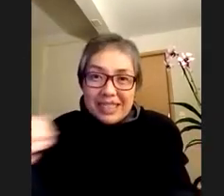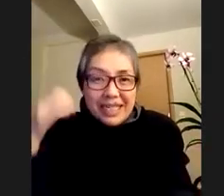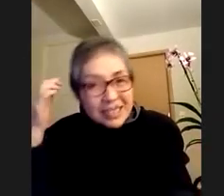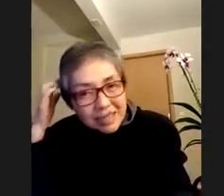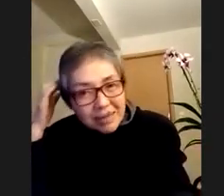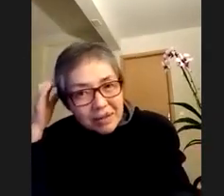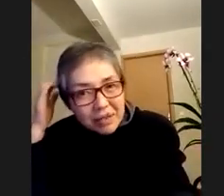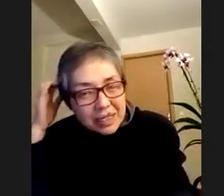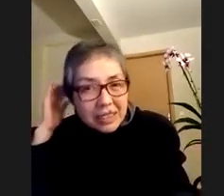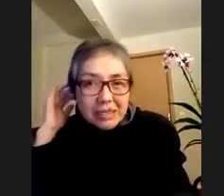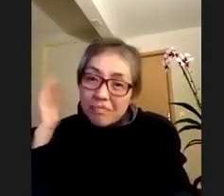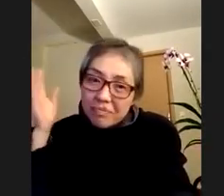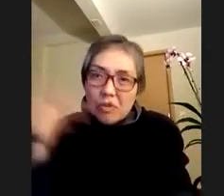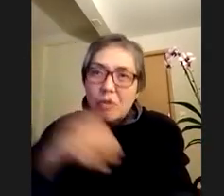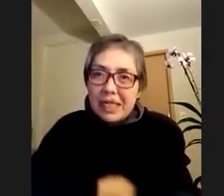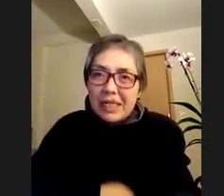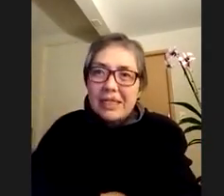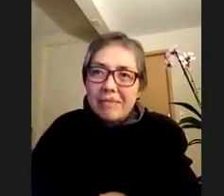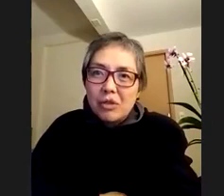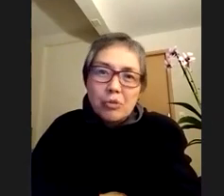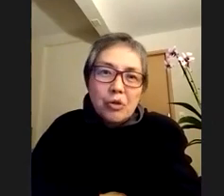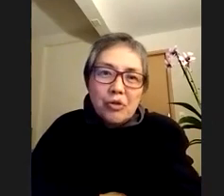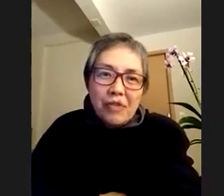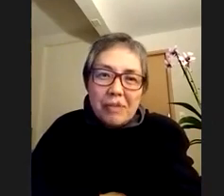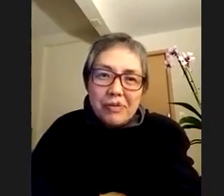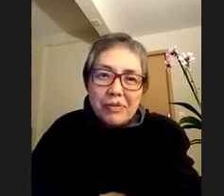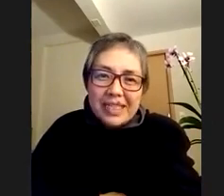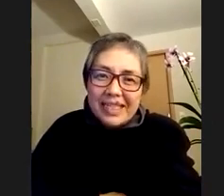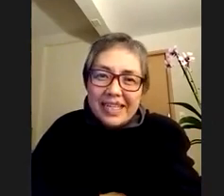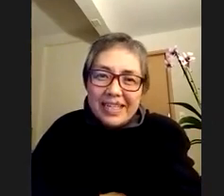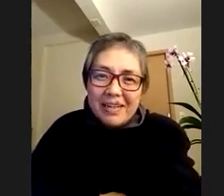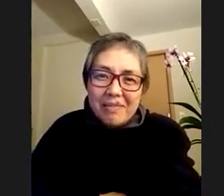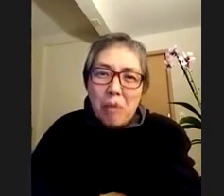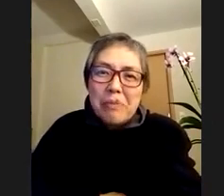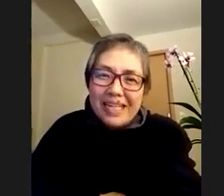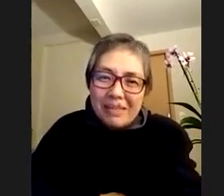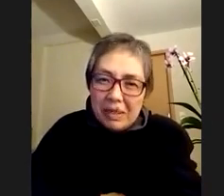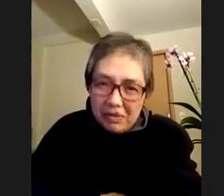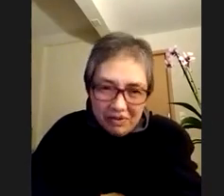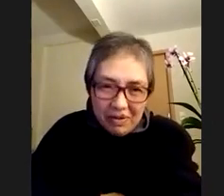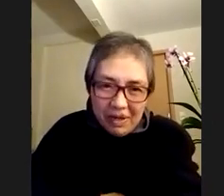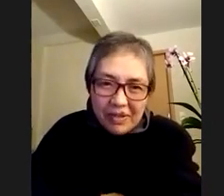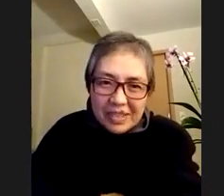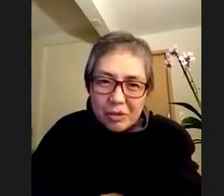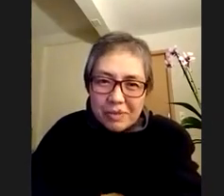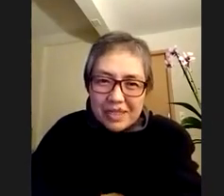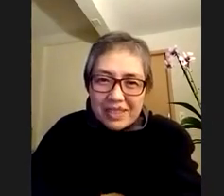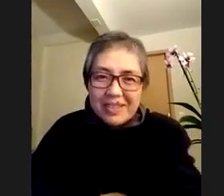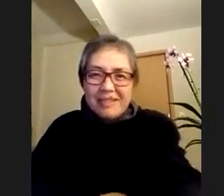de dar, assim, não sei nem sobre esse tema. Sobre o outro eu falo depois que a Daniele palpitar também e refletir.